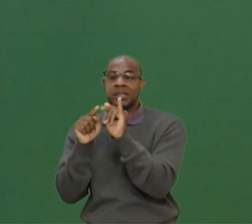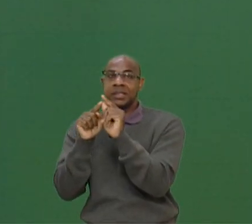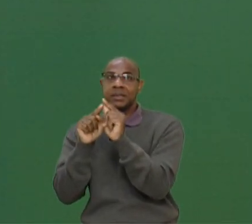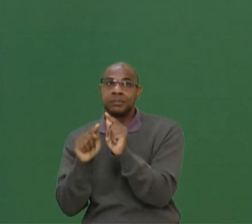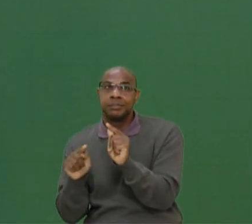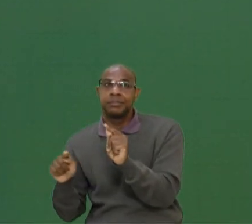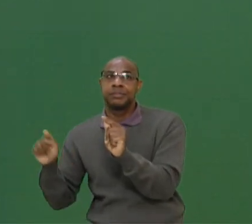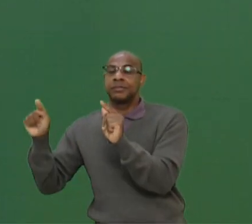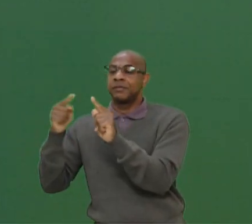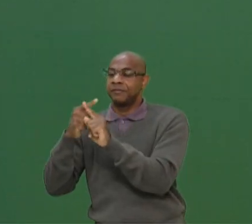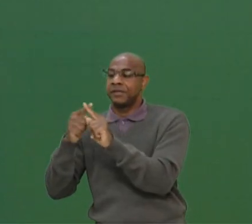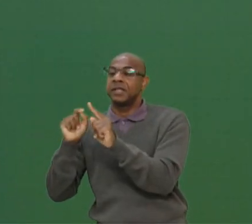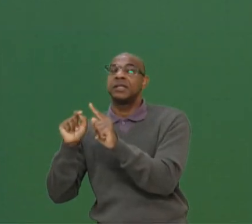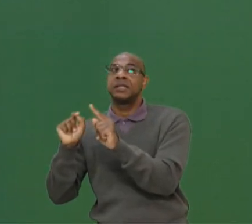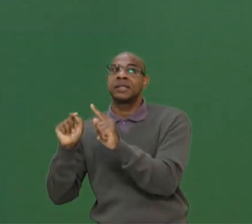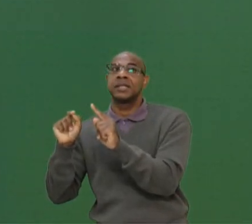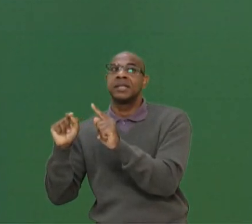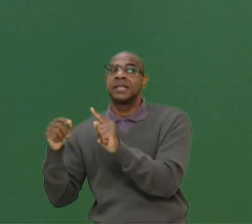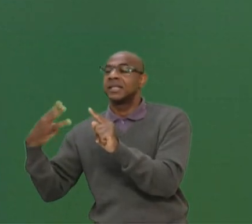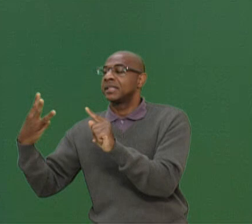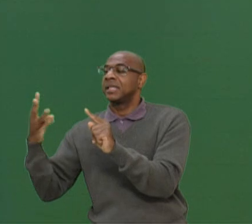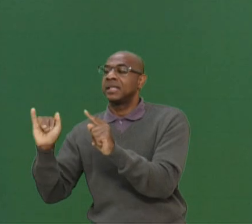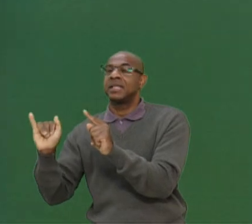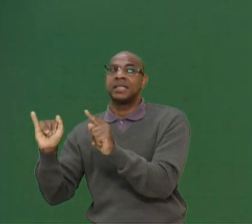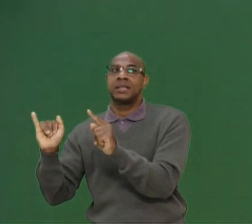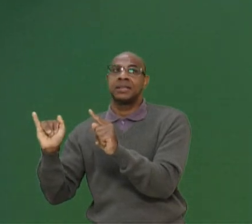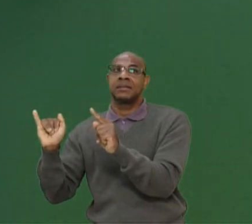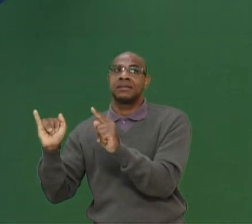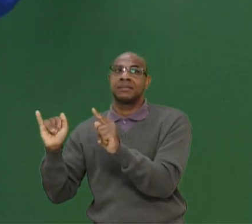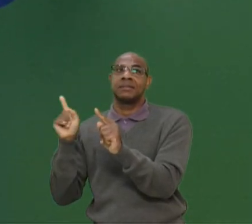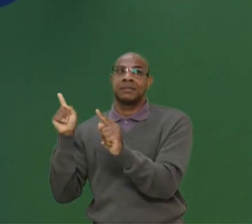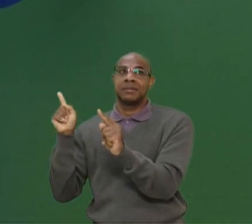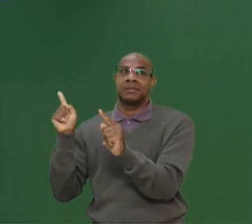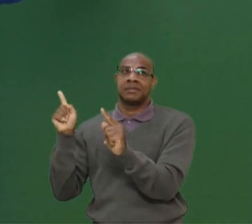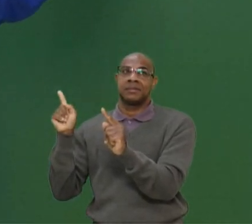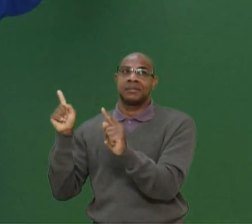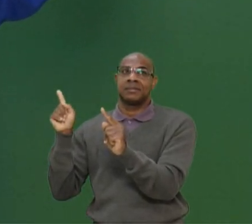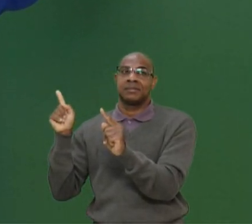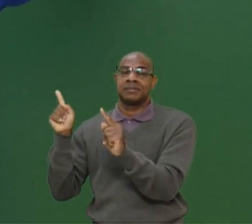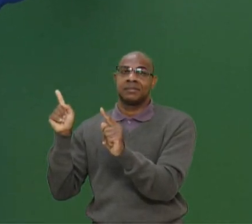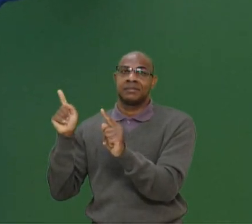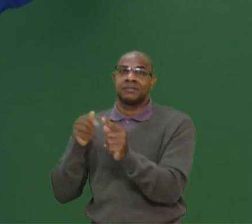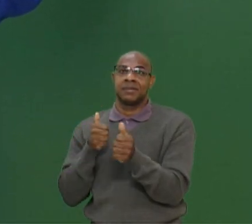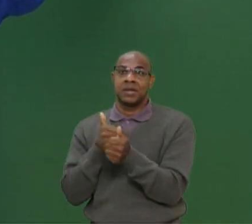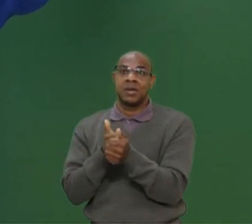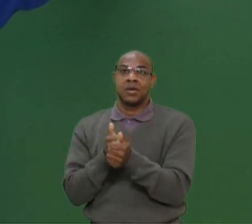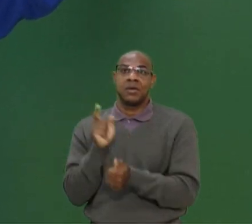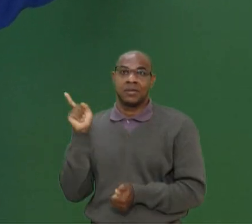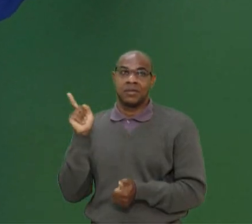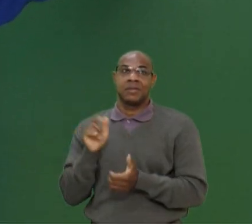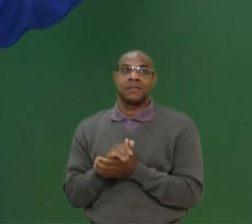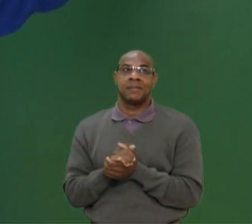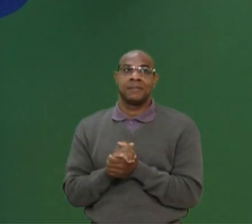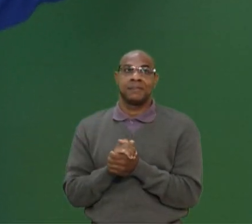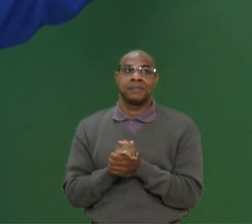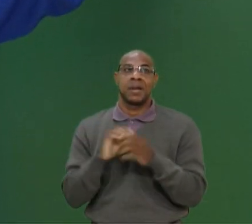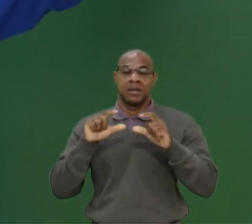2i vezes menos 3i. Então, ficou menos mais